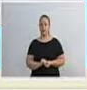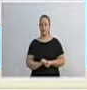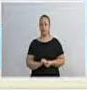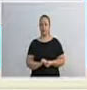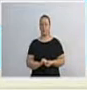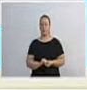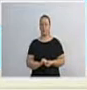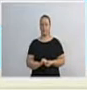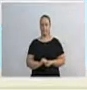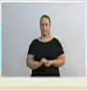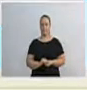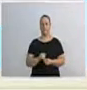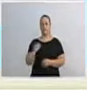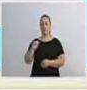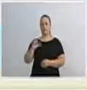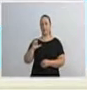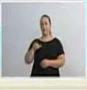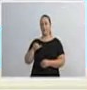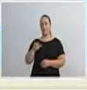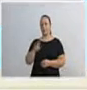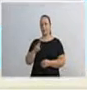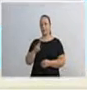Vereador Almir Vieira.